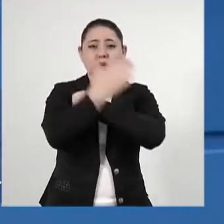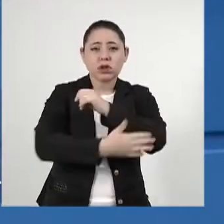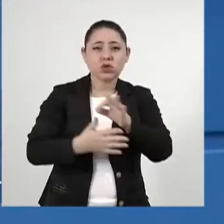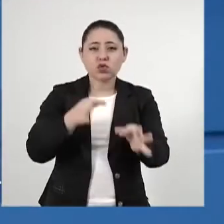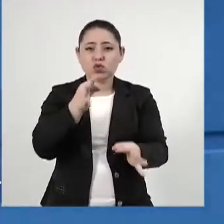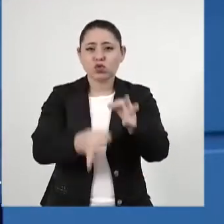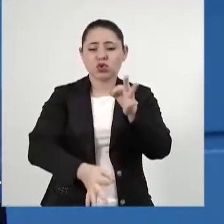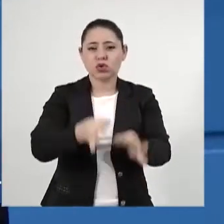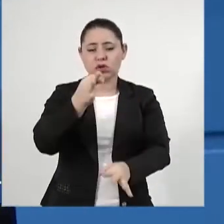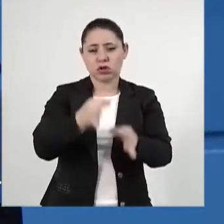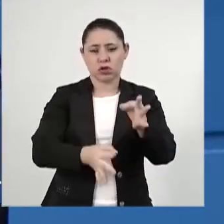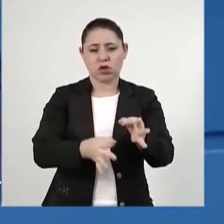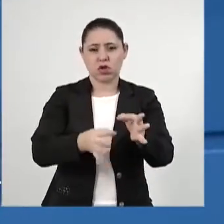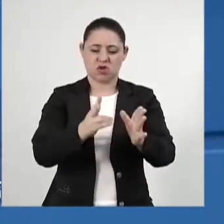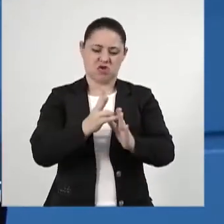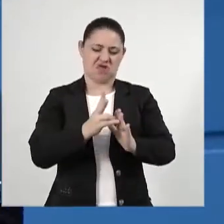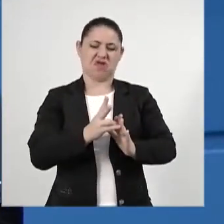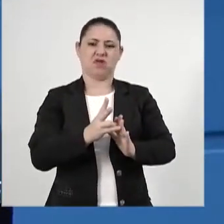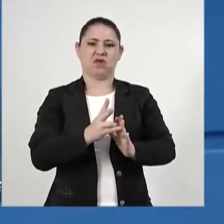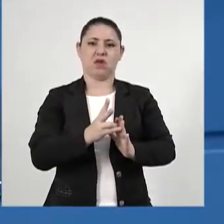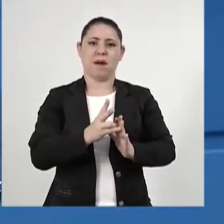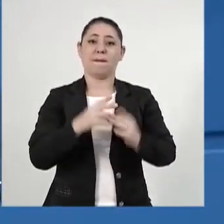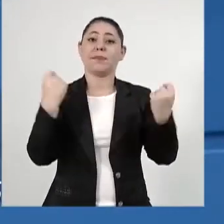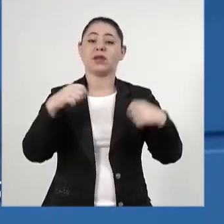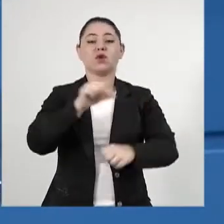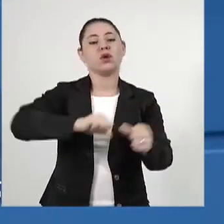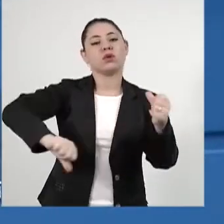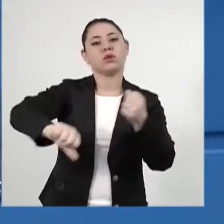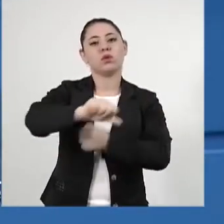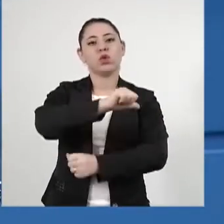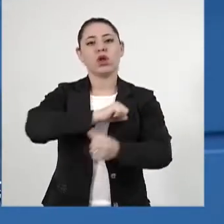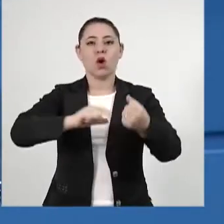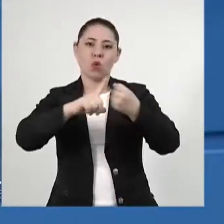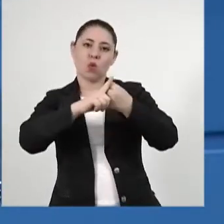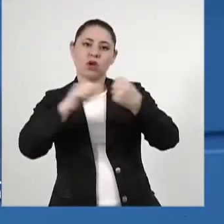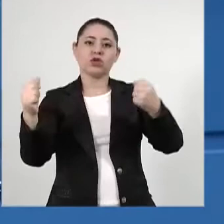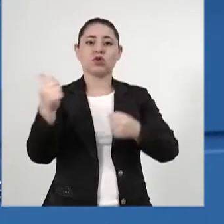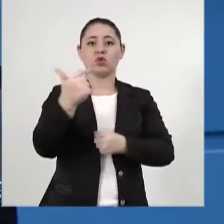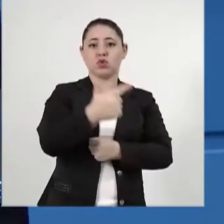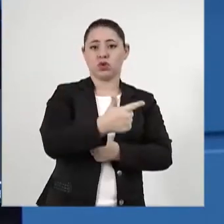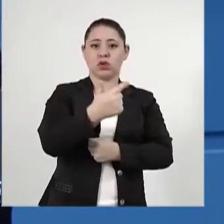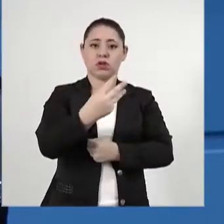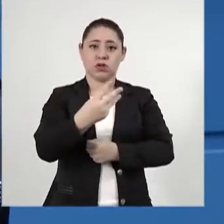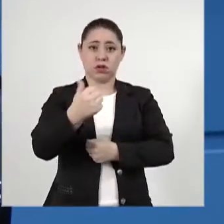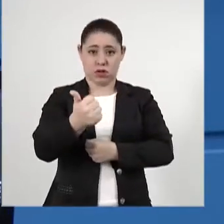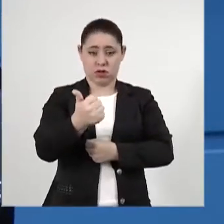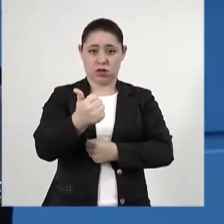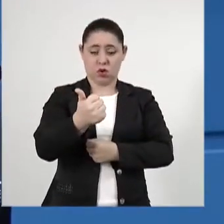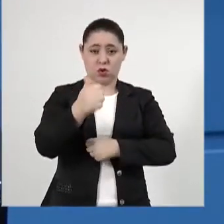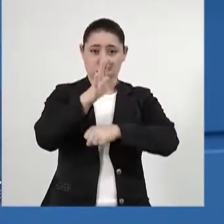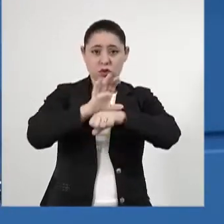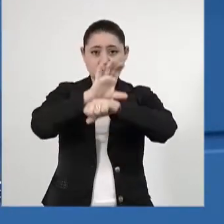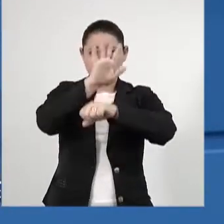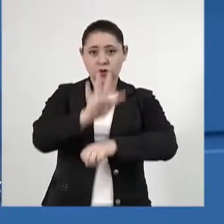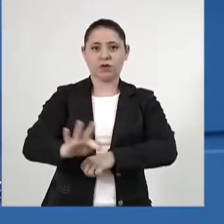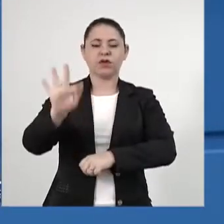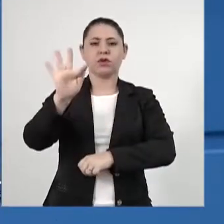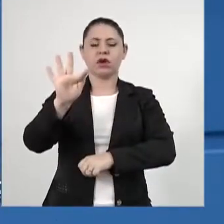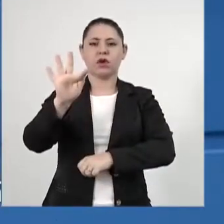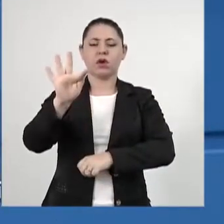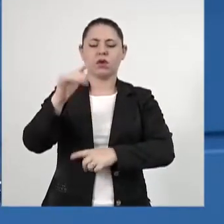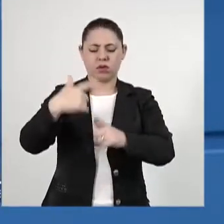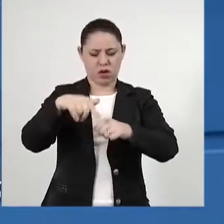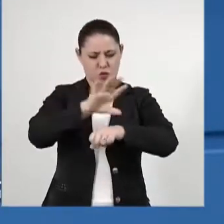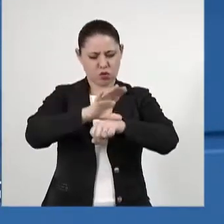jurídico indigenista. Nós temos que mudar o artigo 231 da Constituição Federal. A